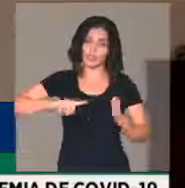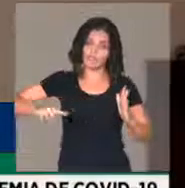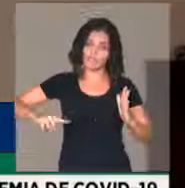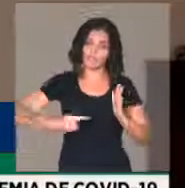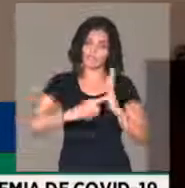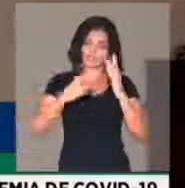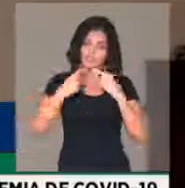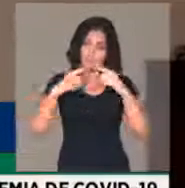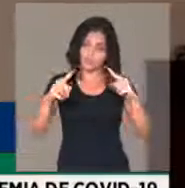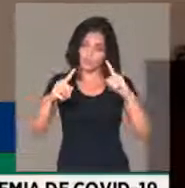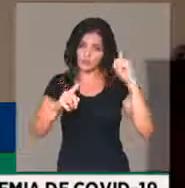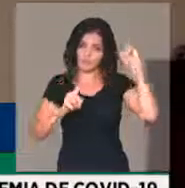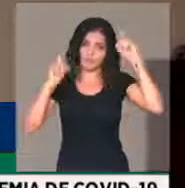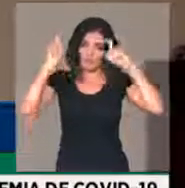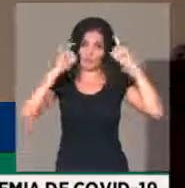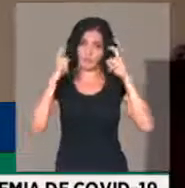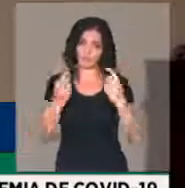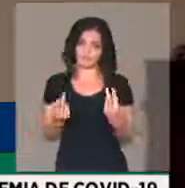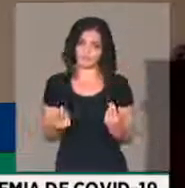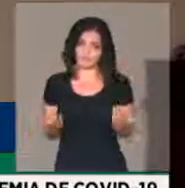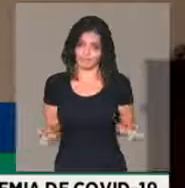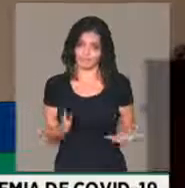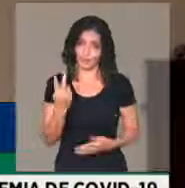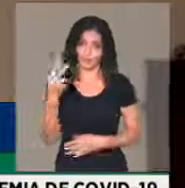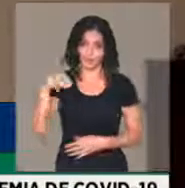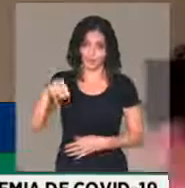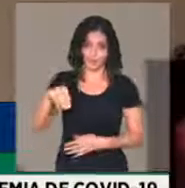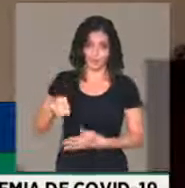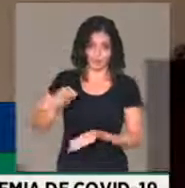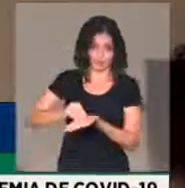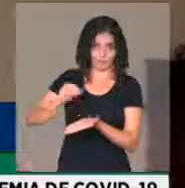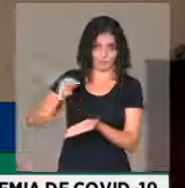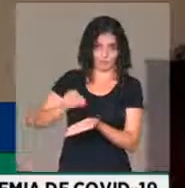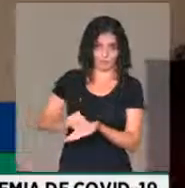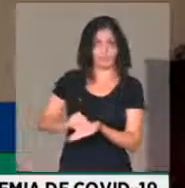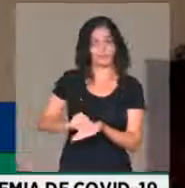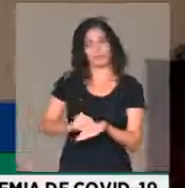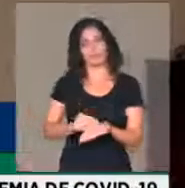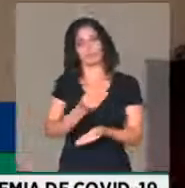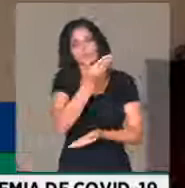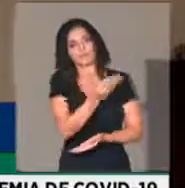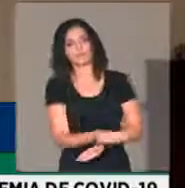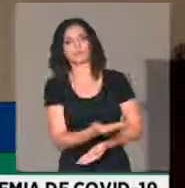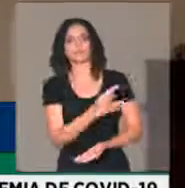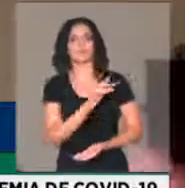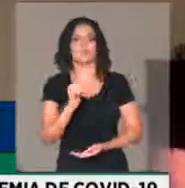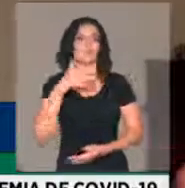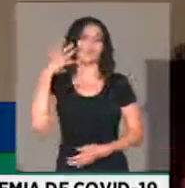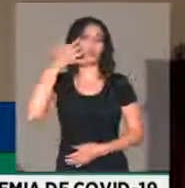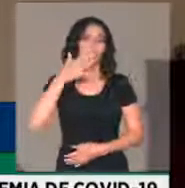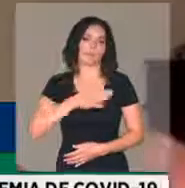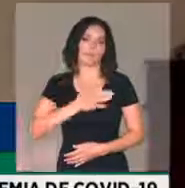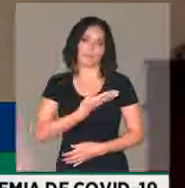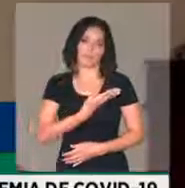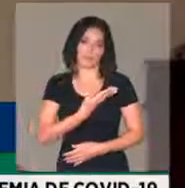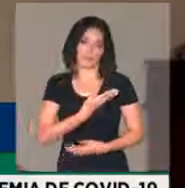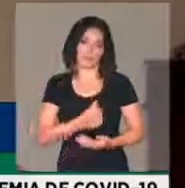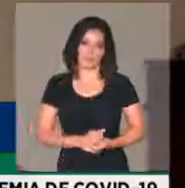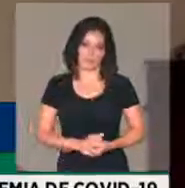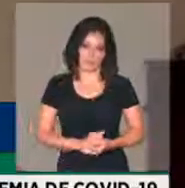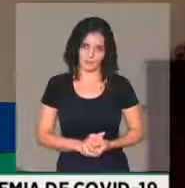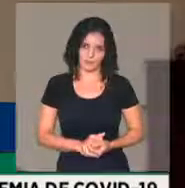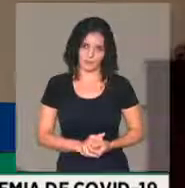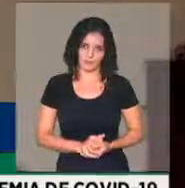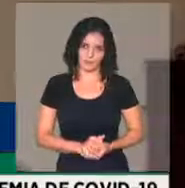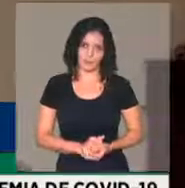a nossa preocupação. Eu passo os 2 minutos restantes e peço, presidente Marcos Pereira, que Vossa Excelência me permita ceder os 2